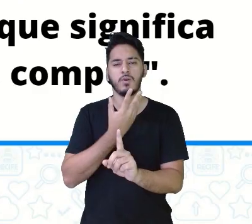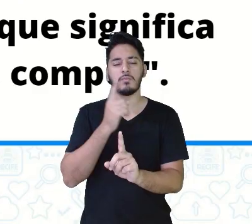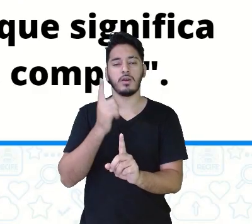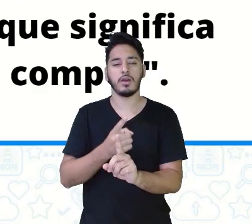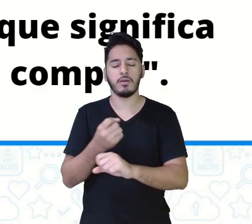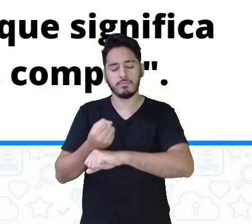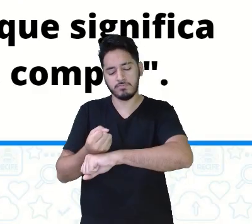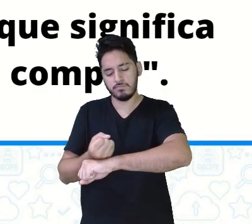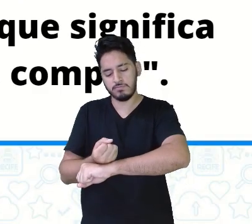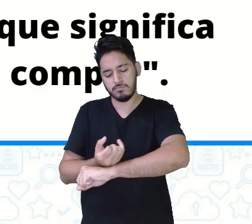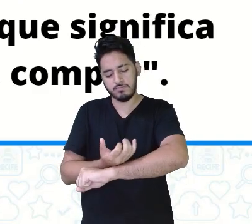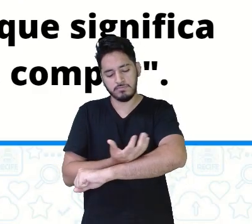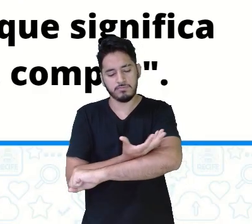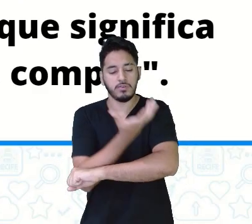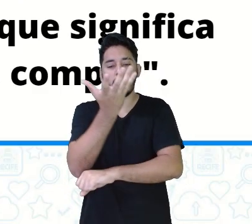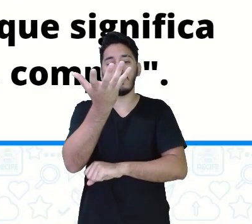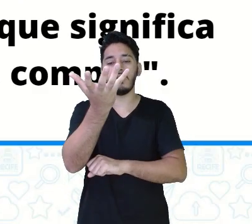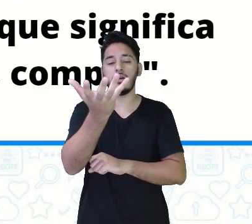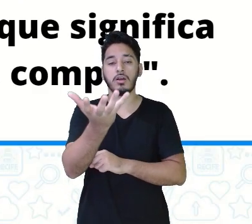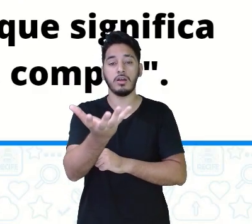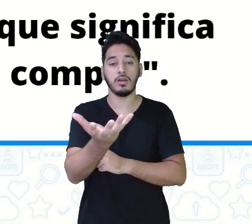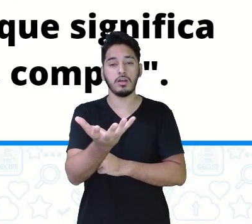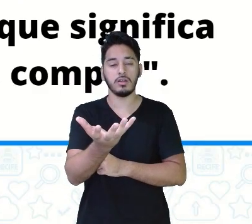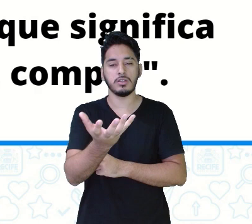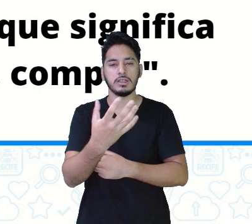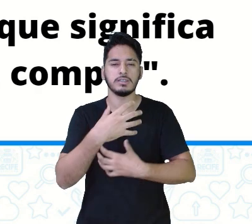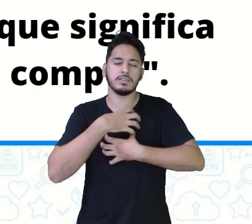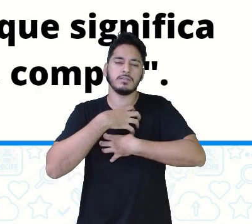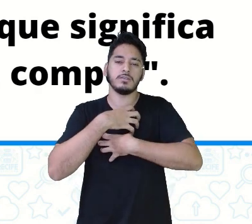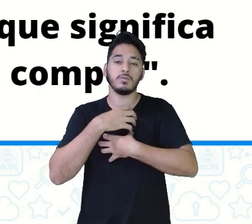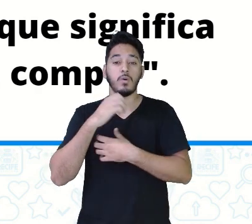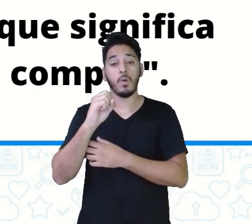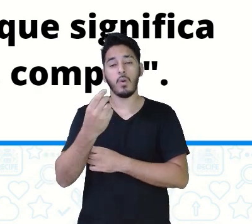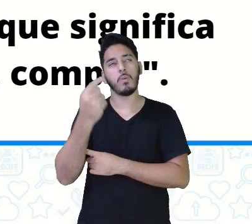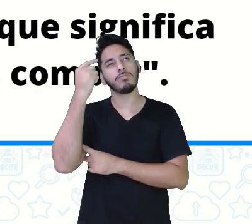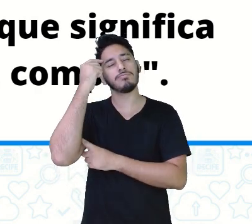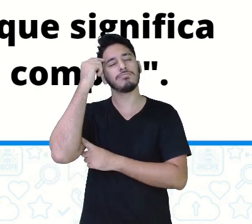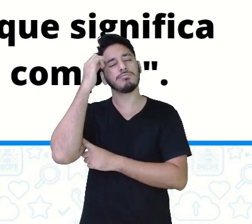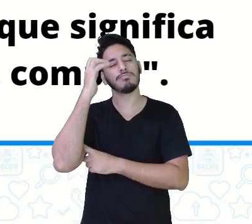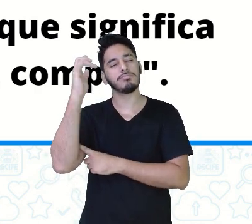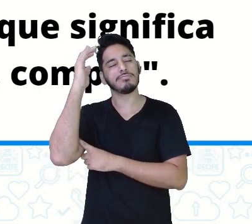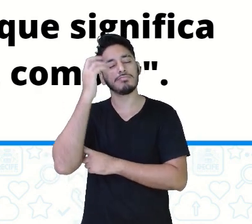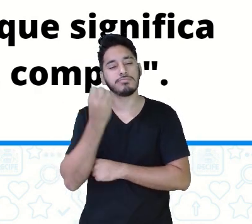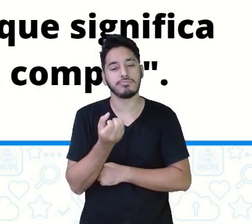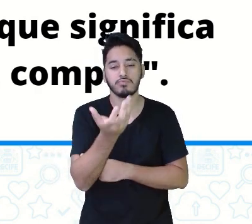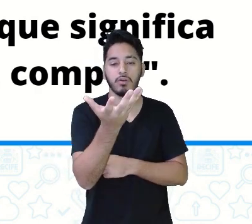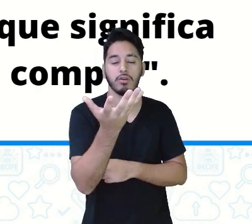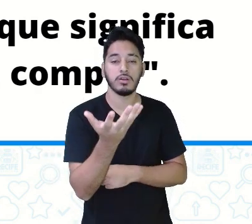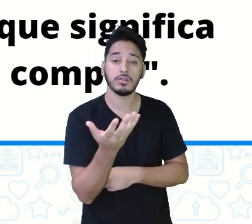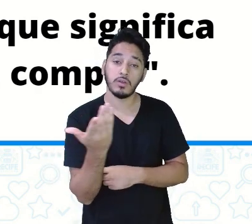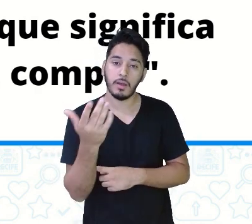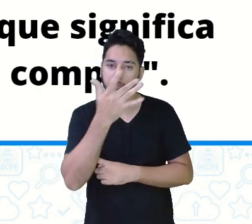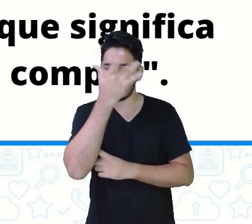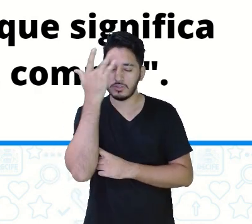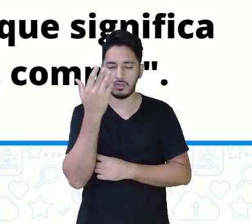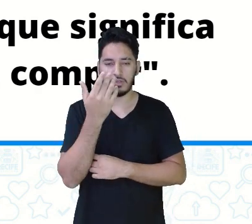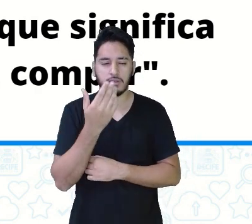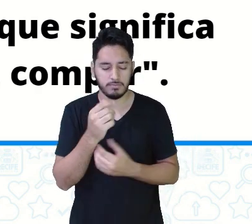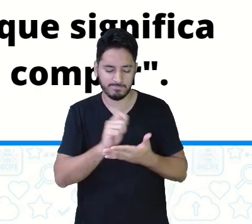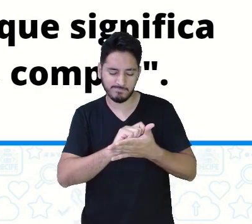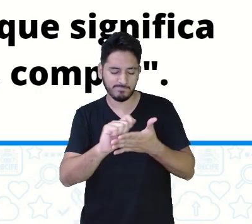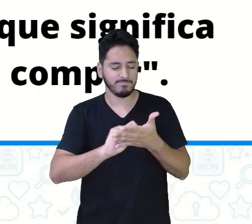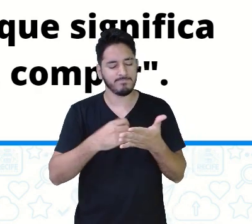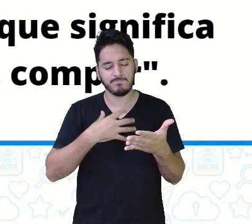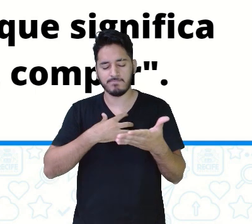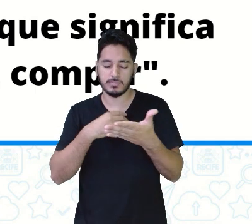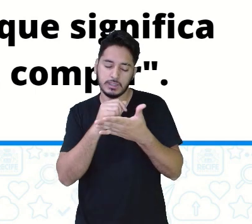algum sentimento, emoção ou pensamento, tá? Então, a pessoa que escreve um poema, ela vai,